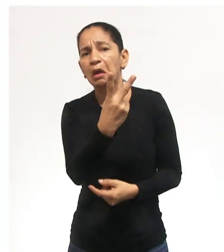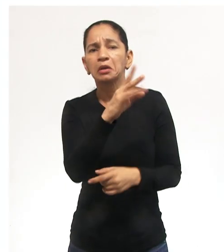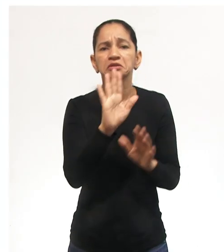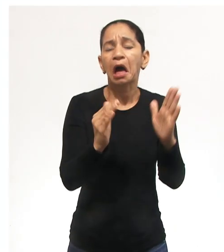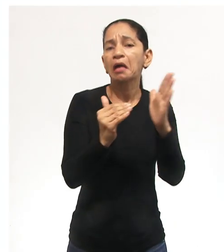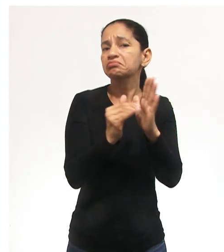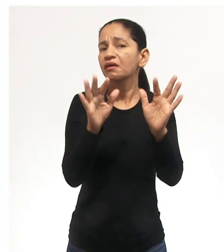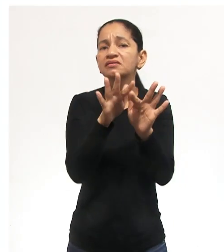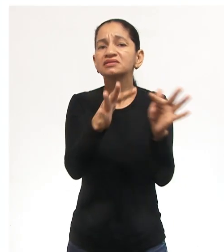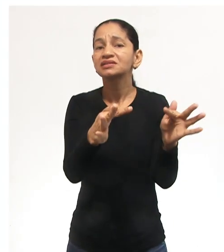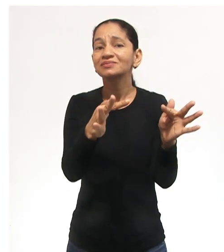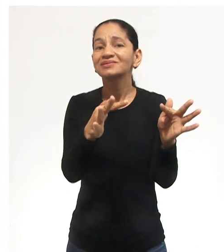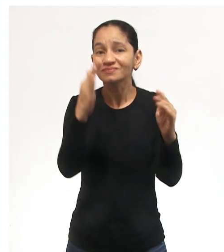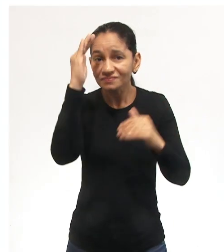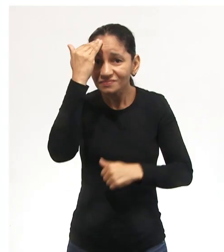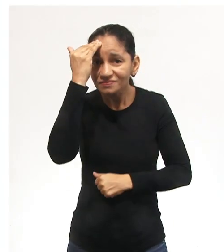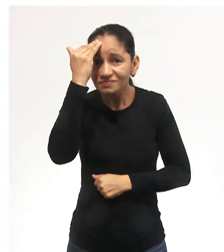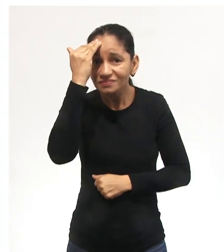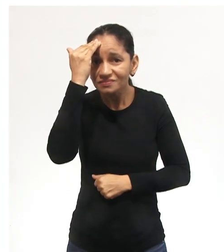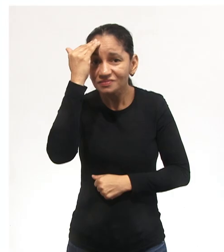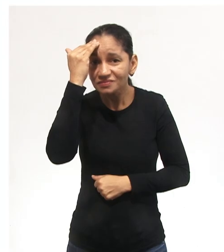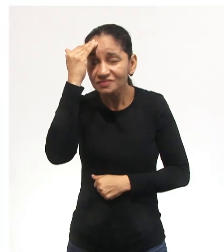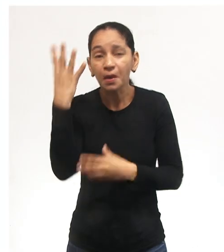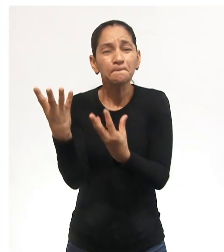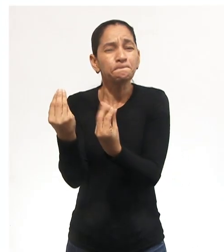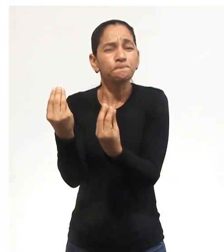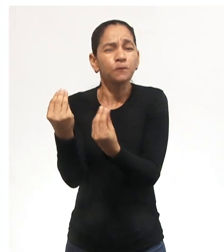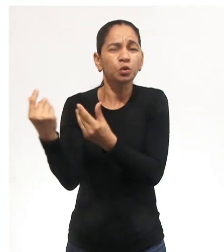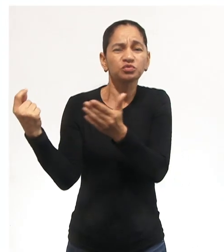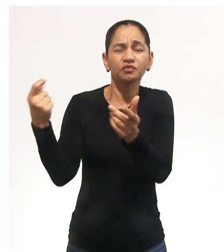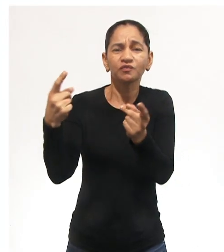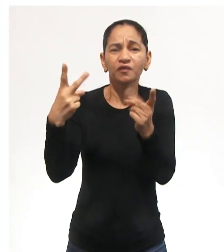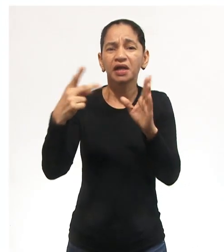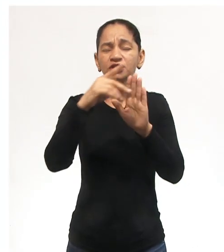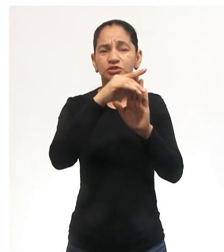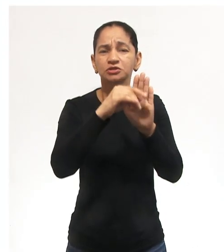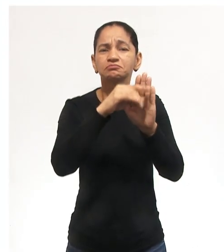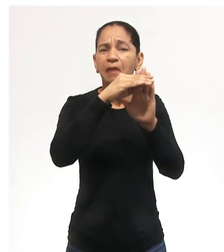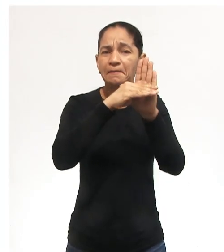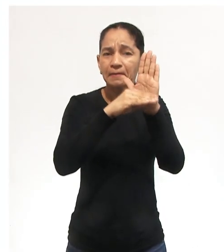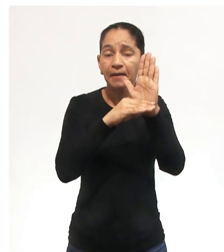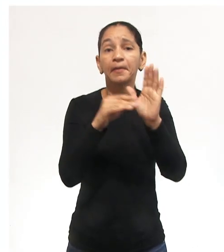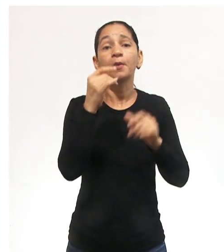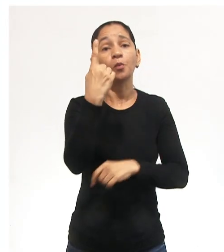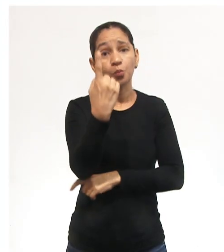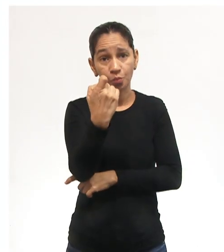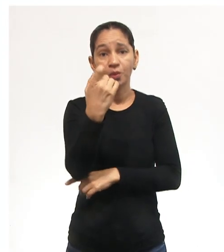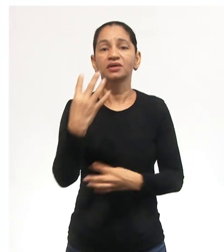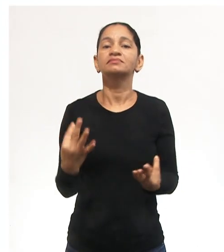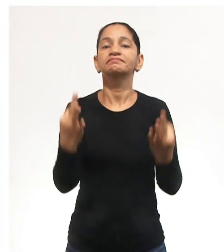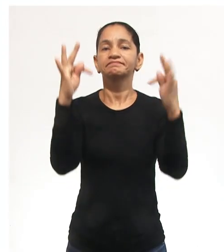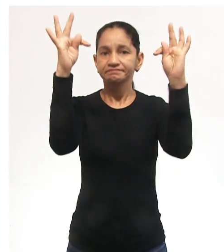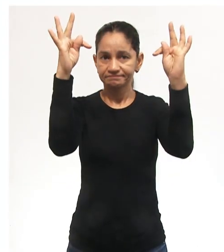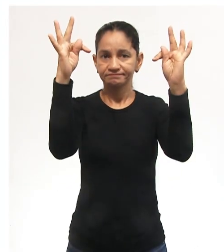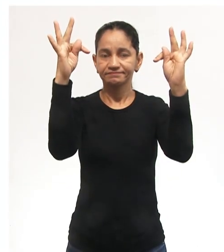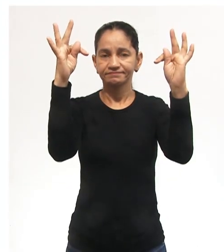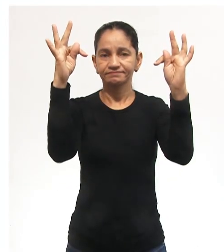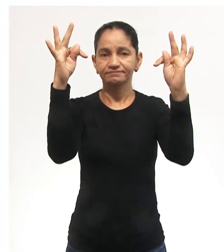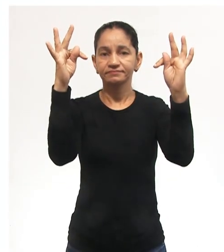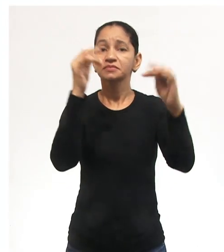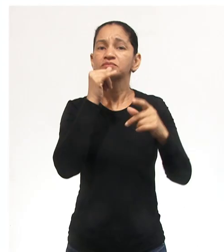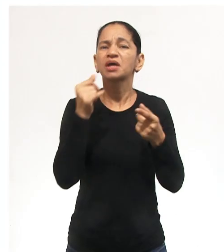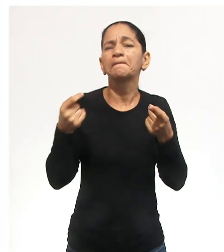vai revender para outro produto, né? Por exemplo, uma empresa de tecnologia, ela